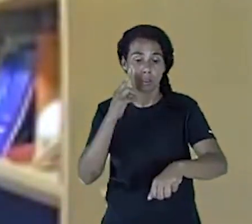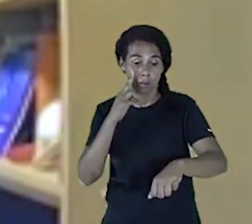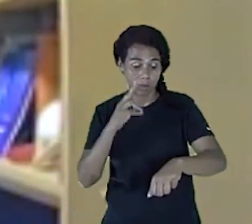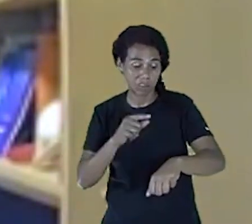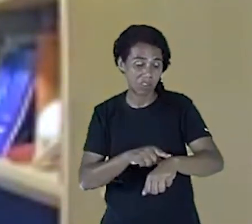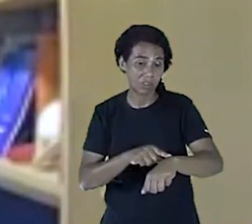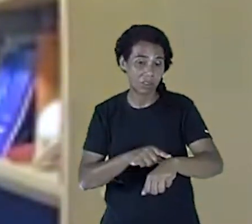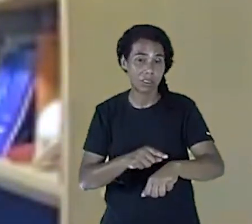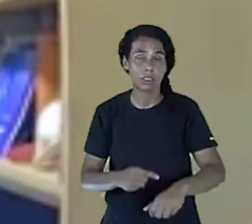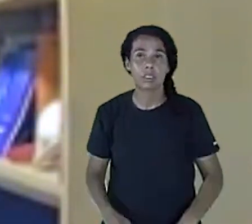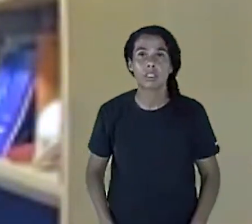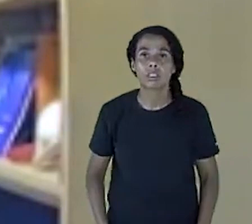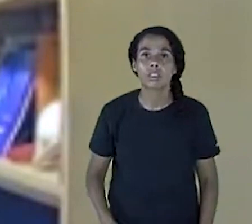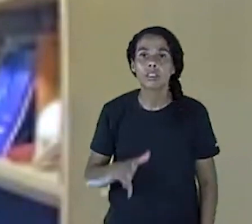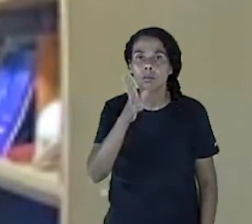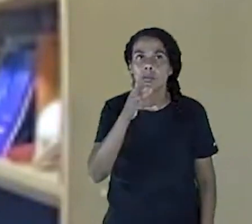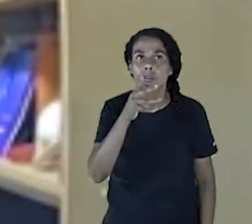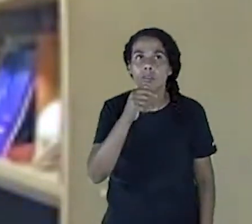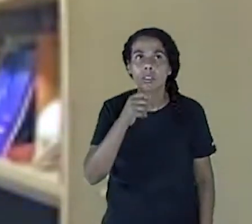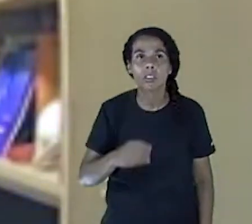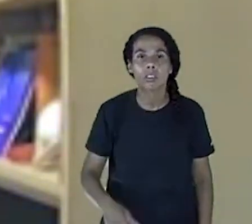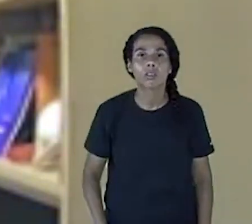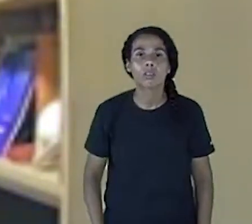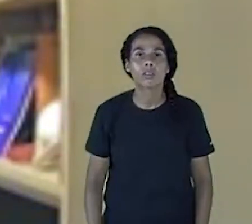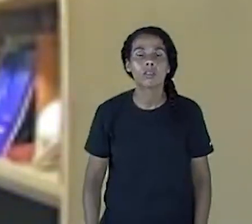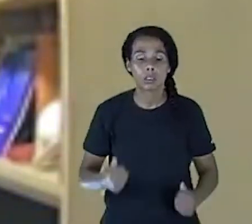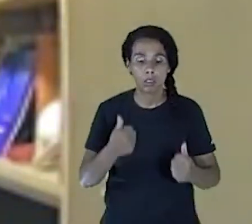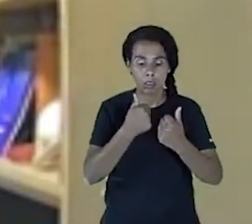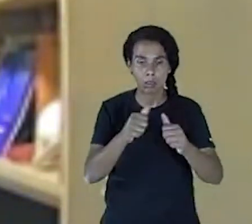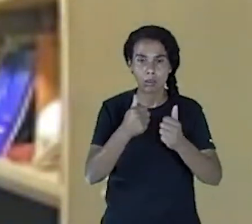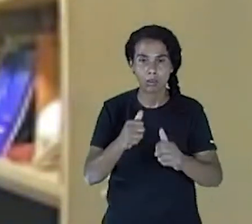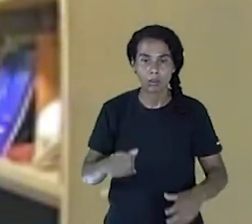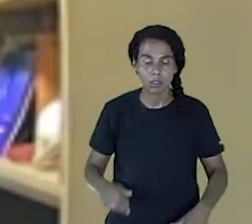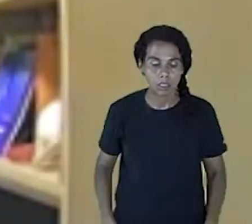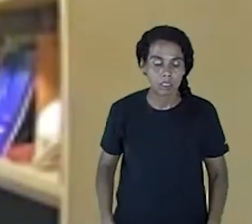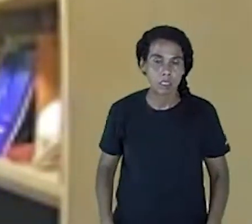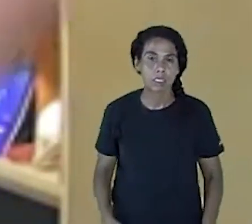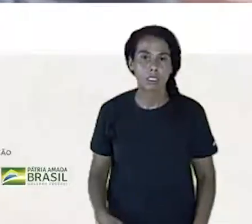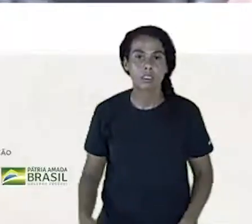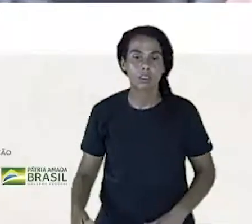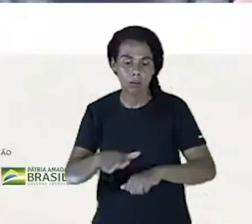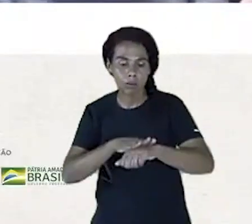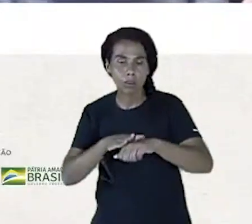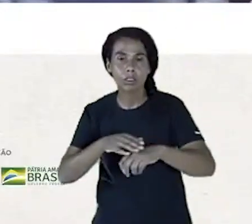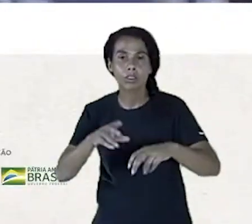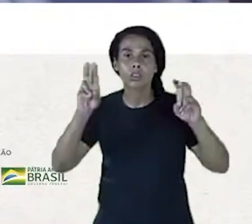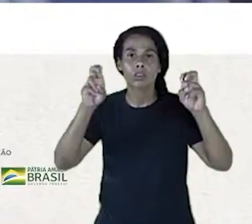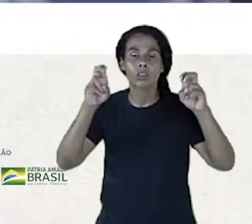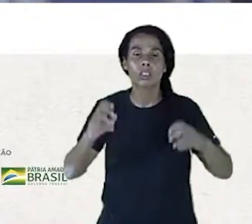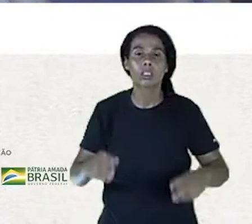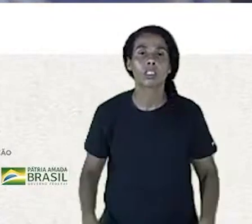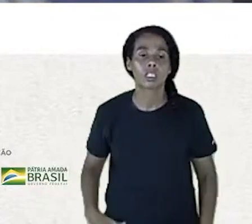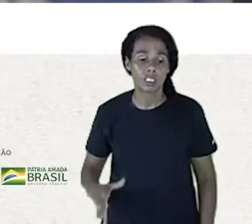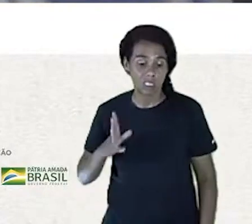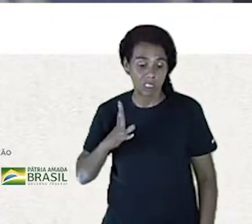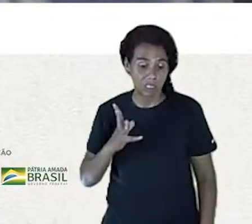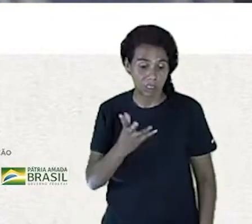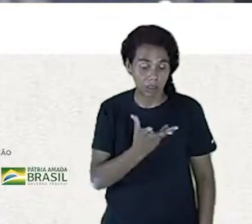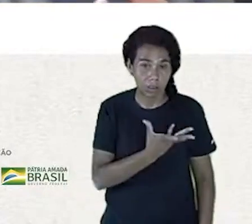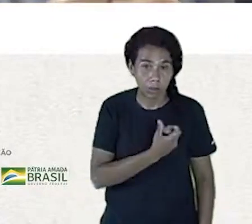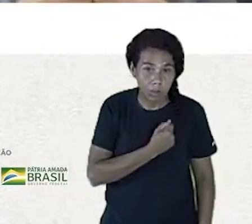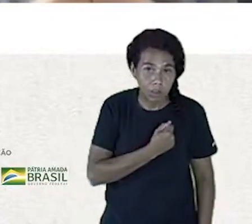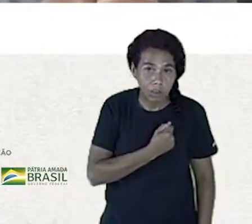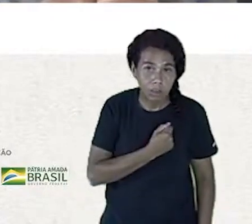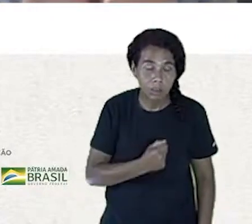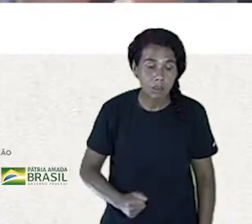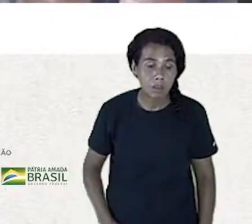quem souber. Então, não é mais quem puder, não. Nesse momento, a pandemia fustigando a gente. Ótimo. Ela